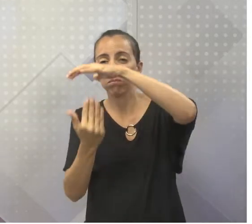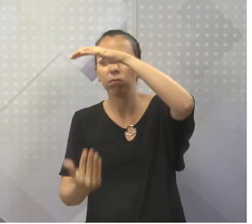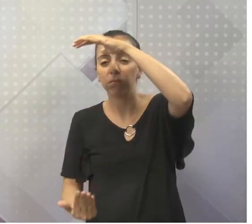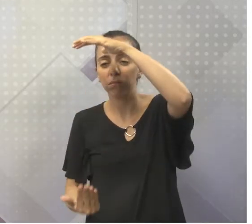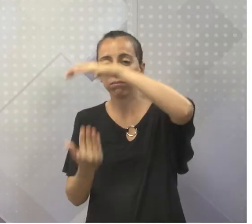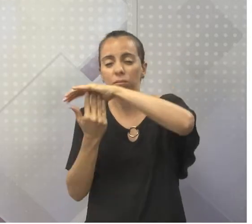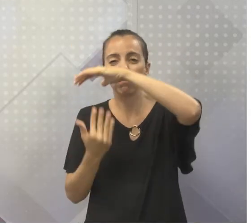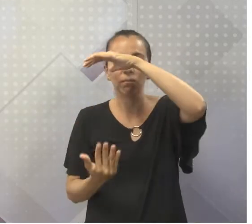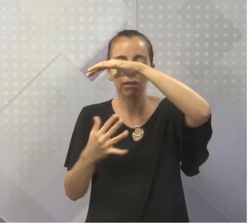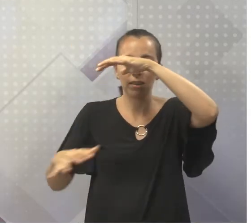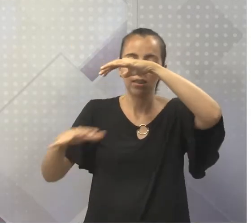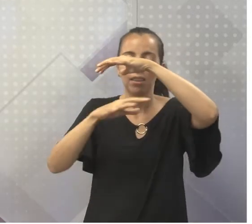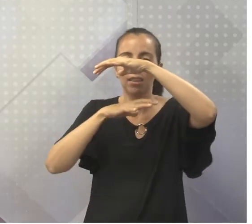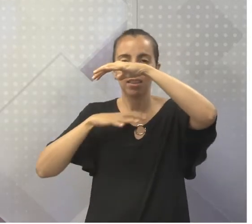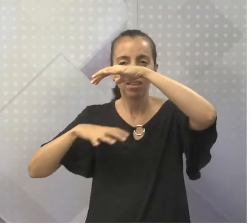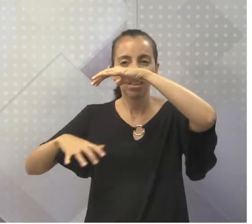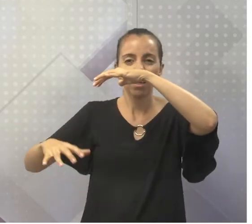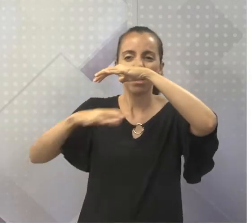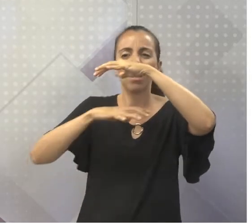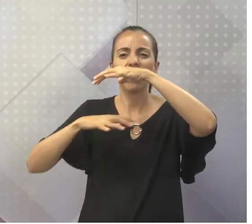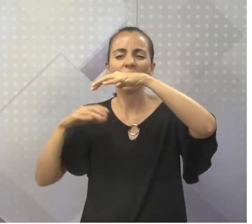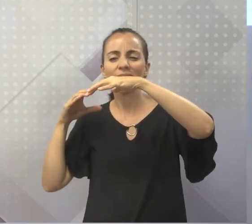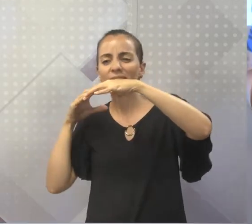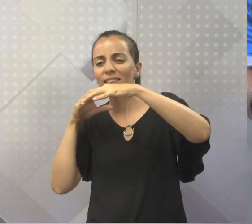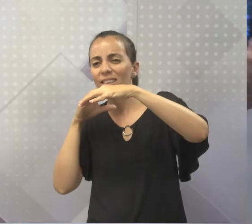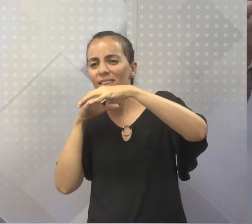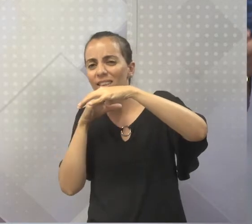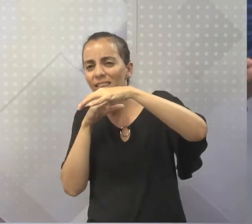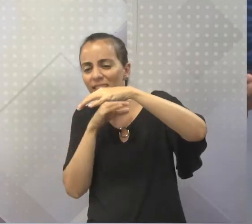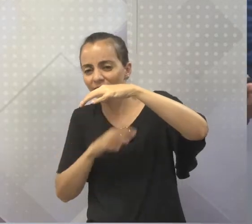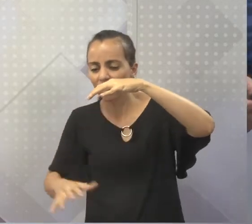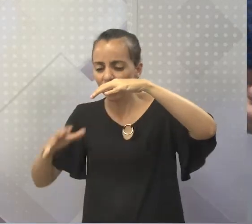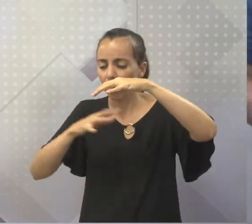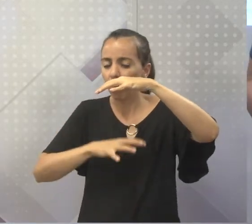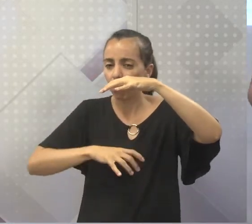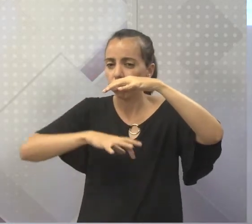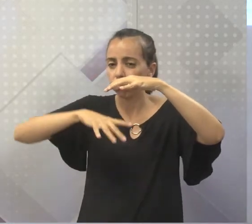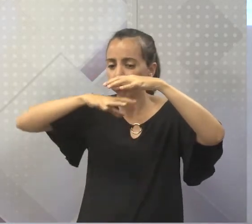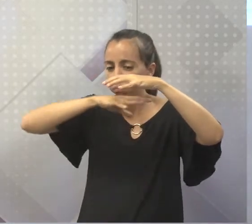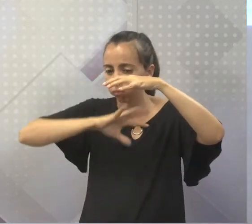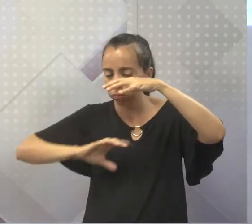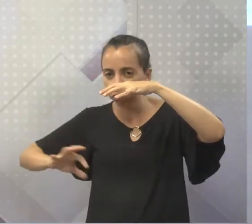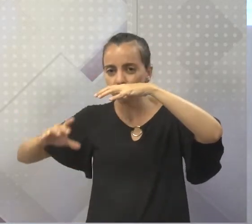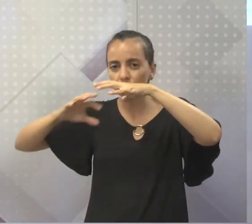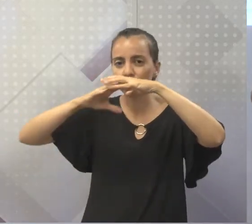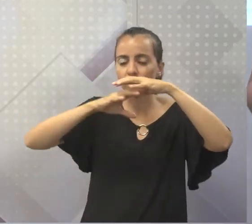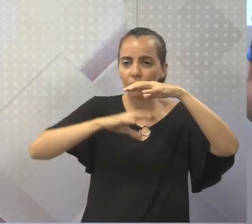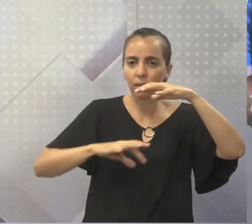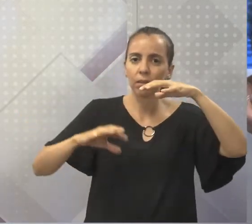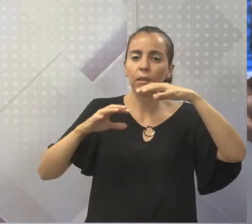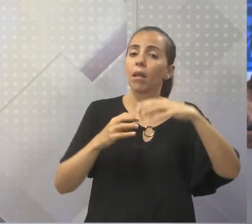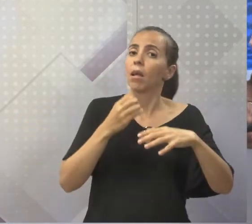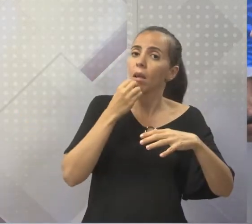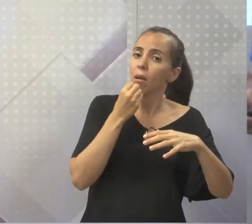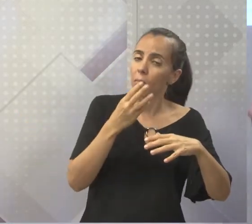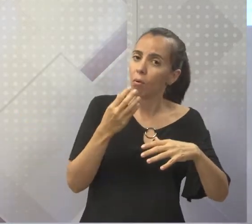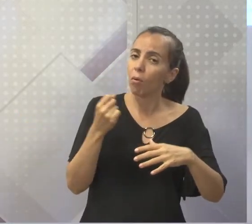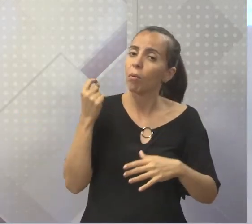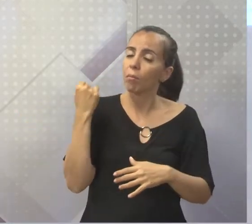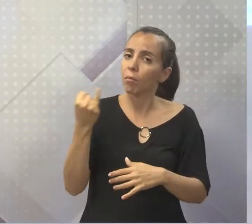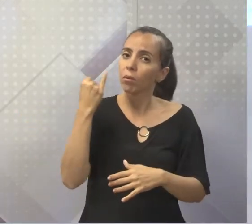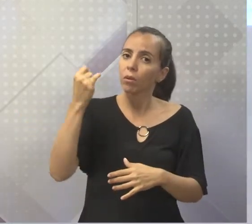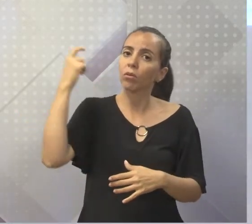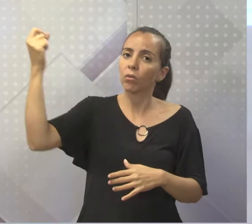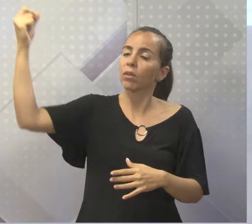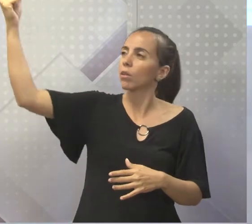atmosfera aquecendo e partes capa do espaço é esse aquecimento que é bom faz as temperaturas não